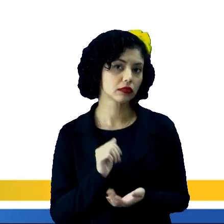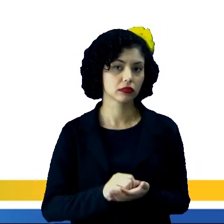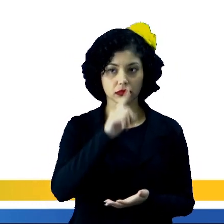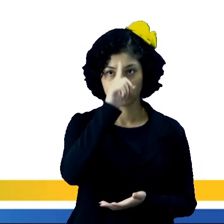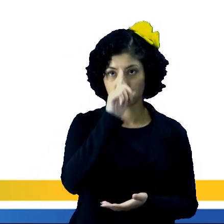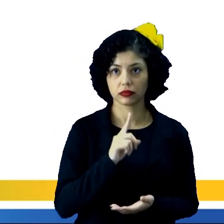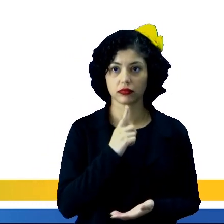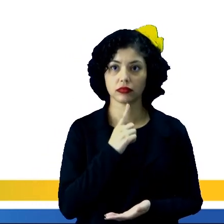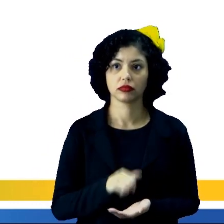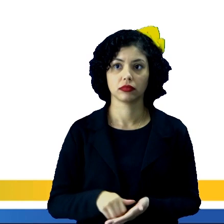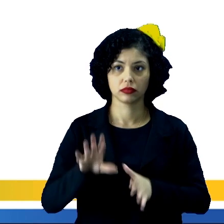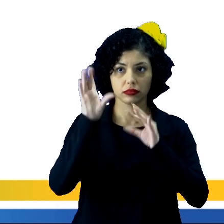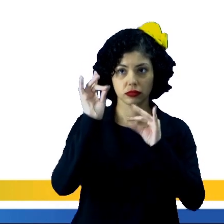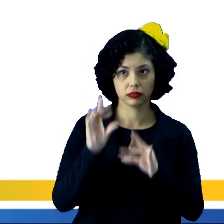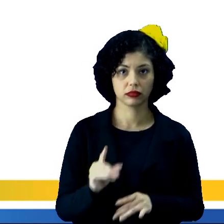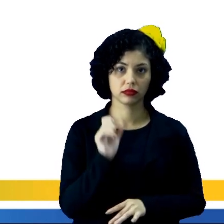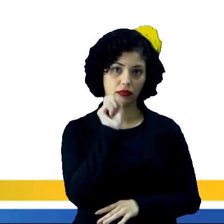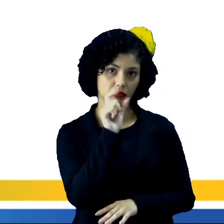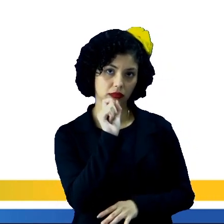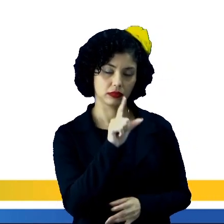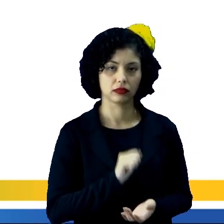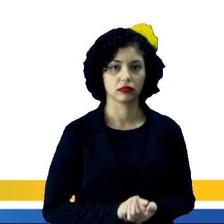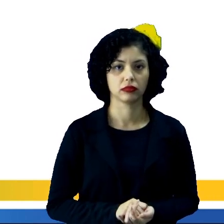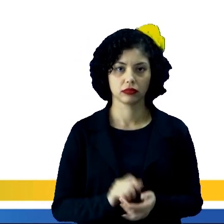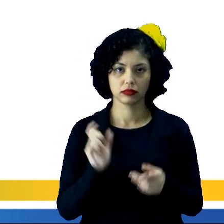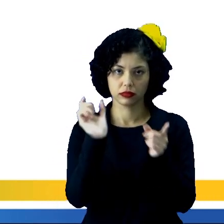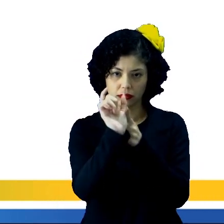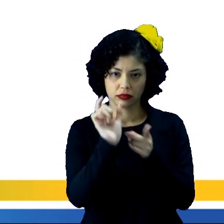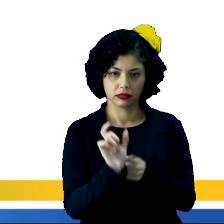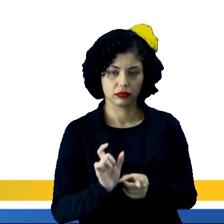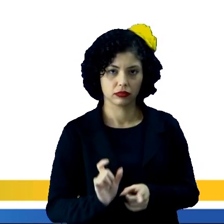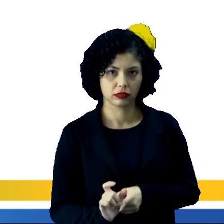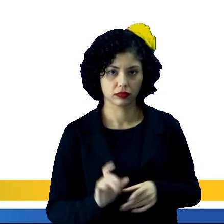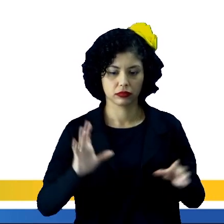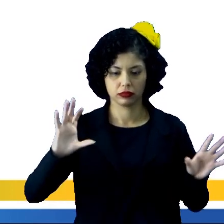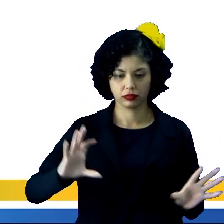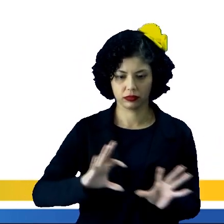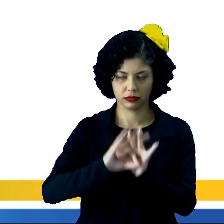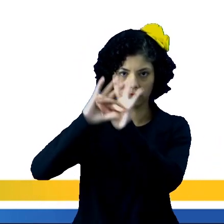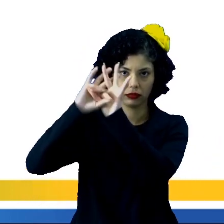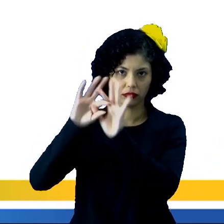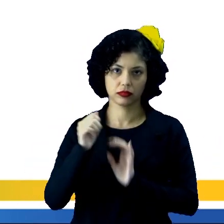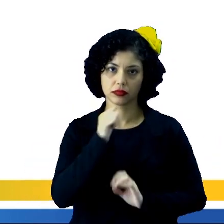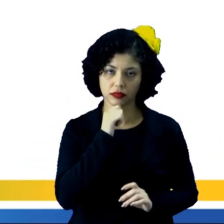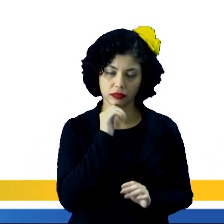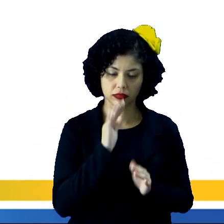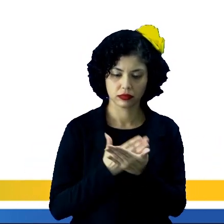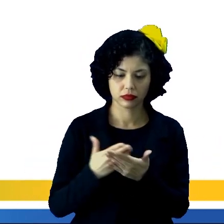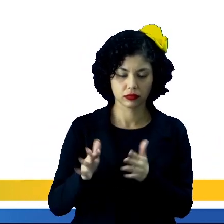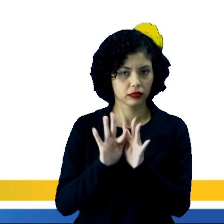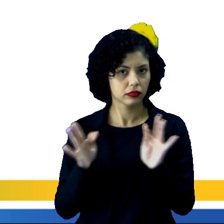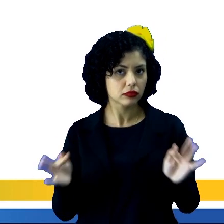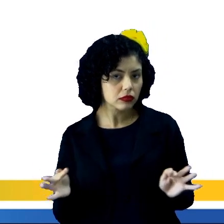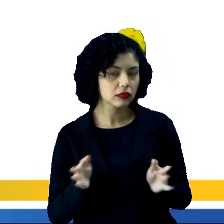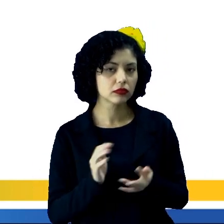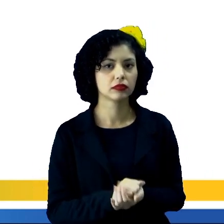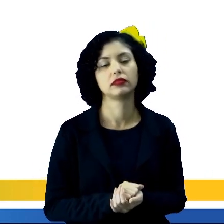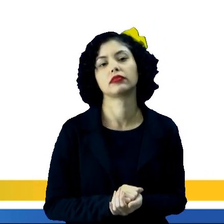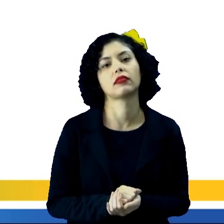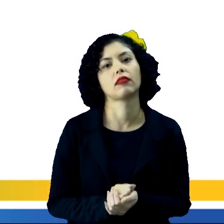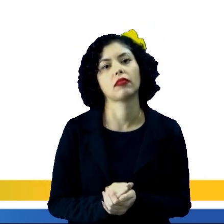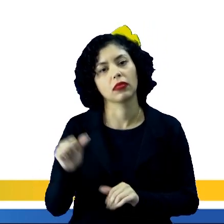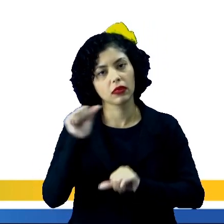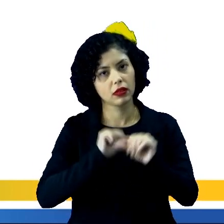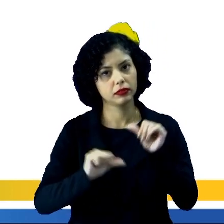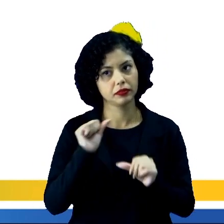aí na tela, destacado em azul, esses contrastes, né? Começa com uma frase e aí,